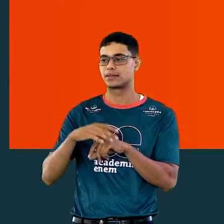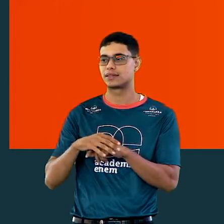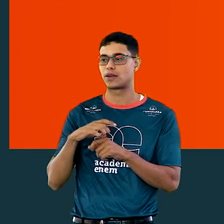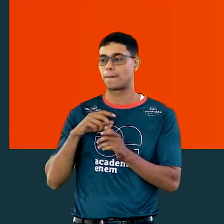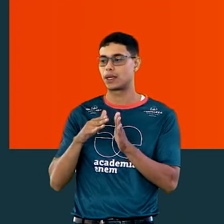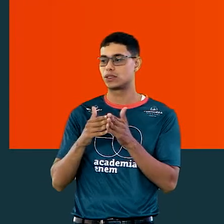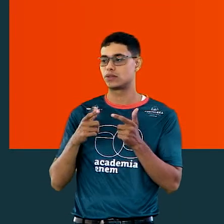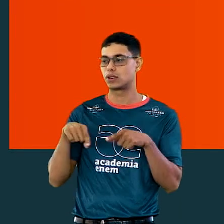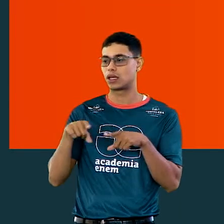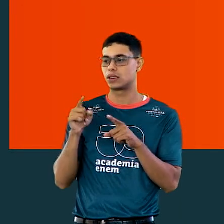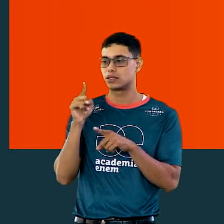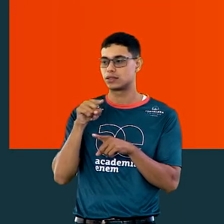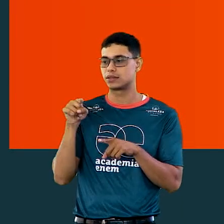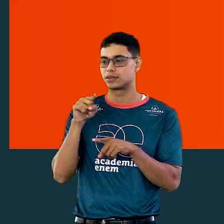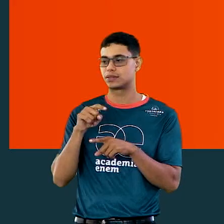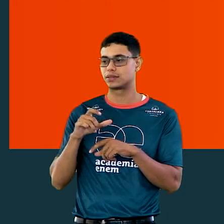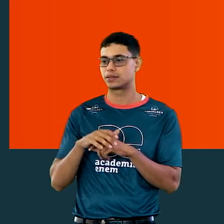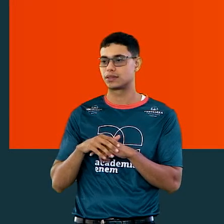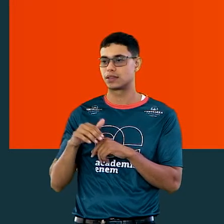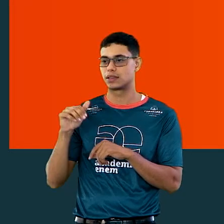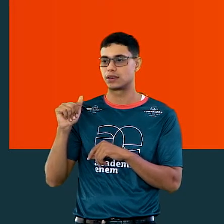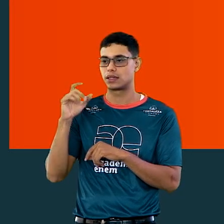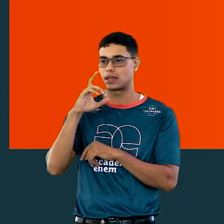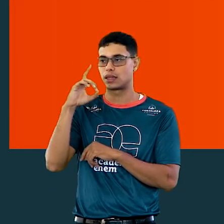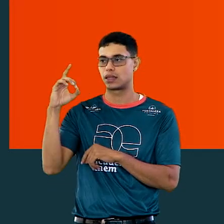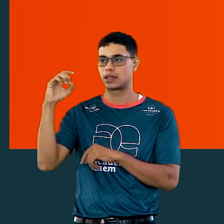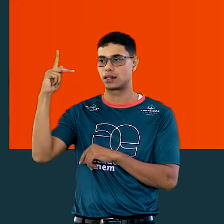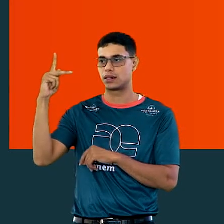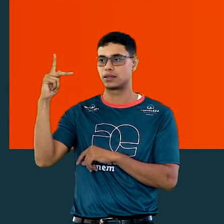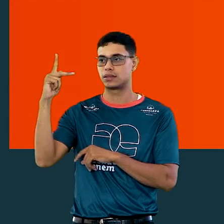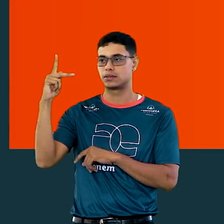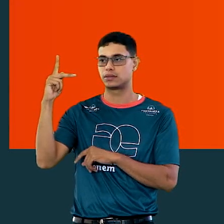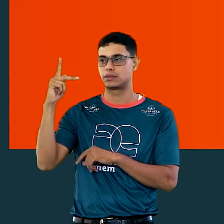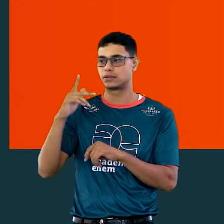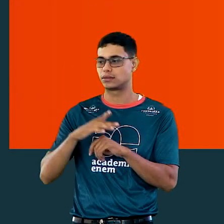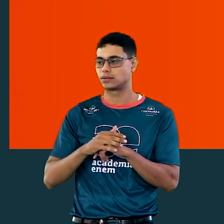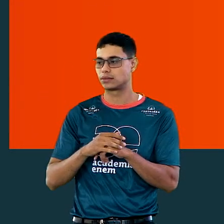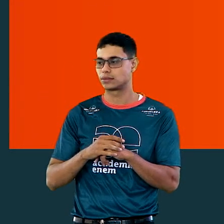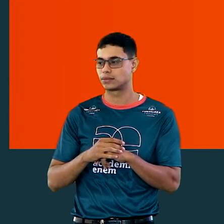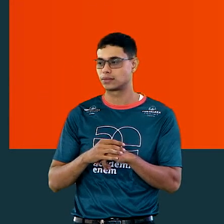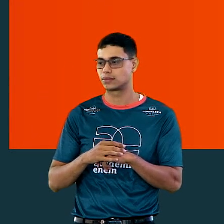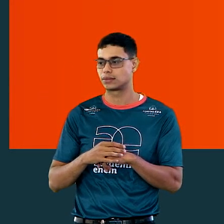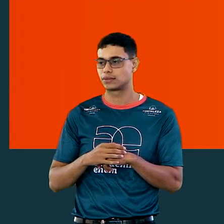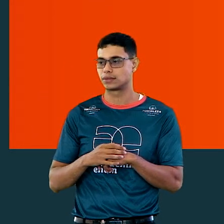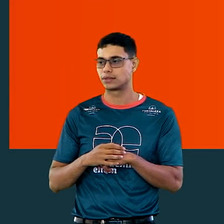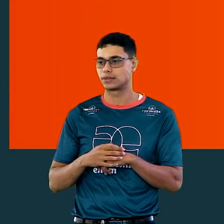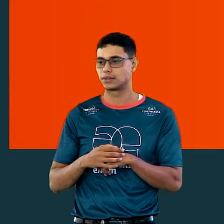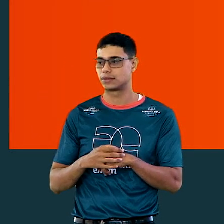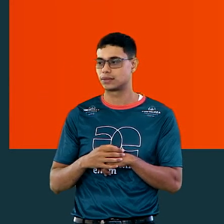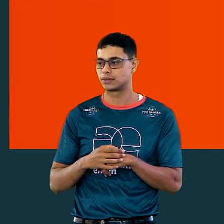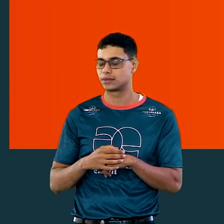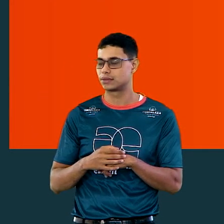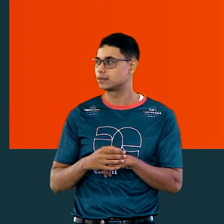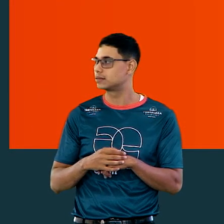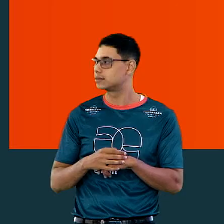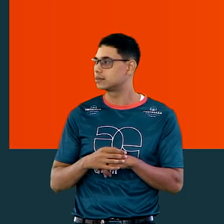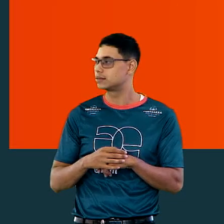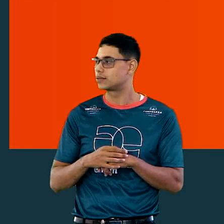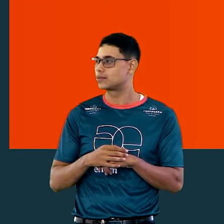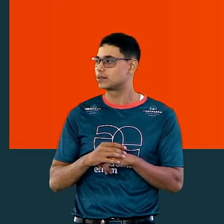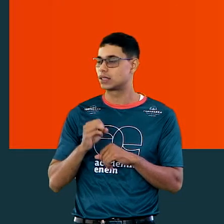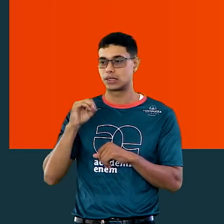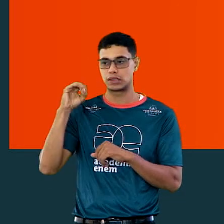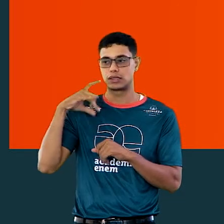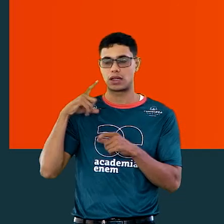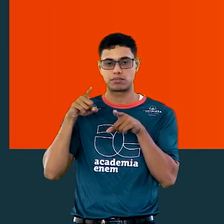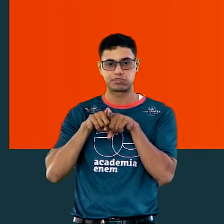circular? A DDP. E se a DDP é constante,